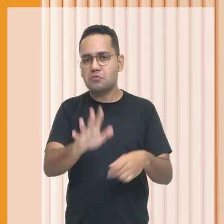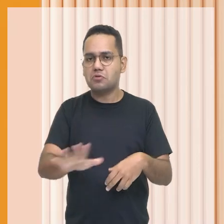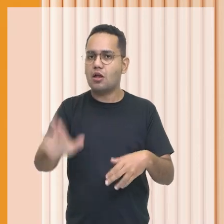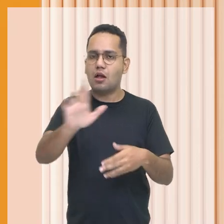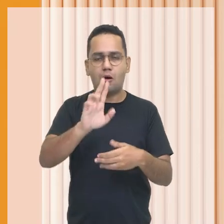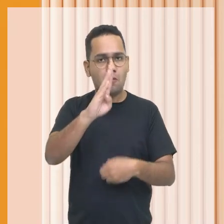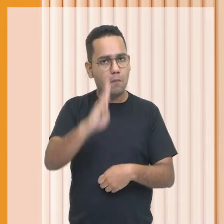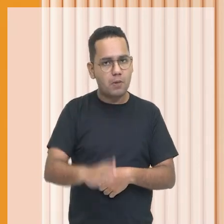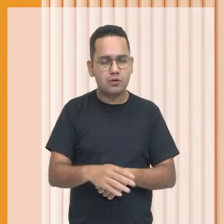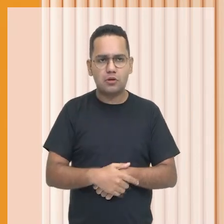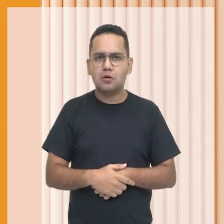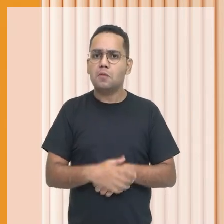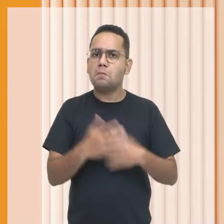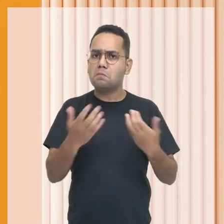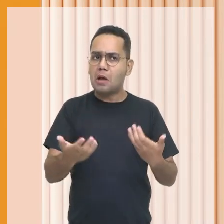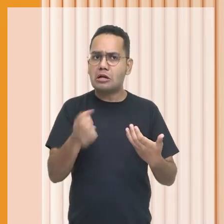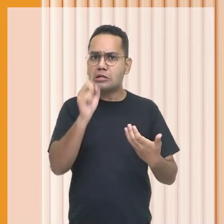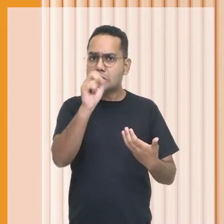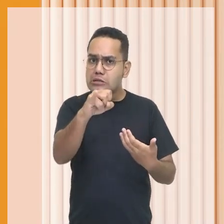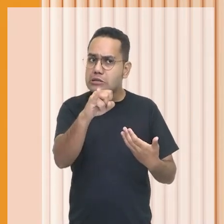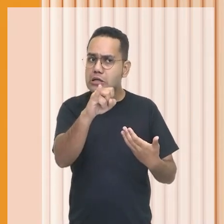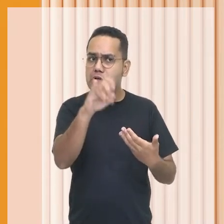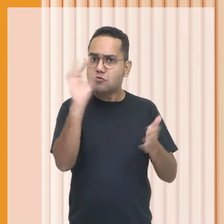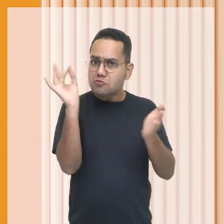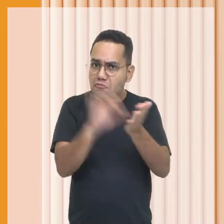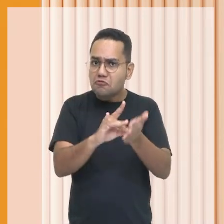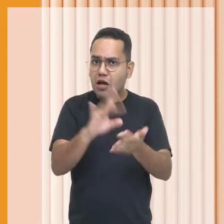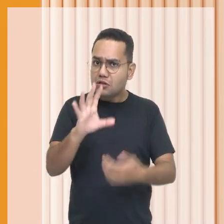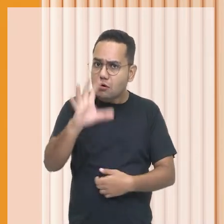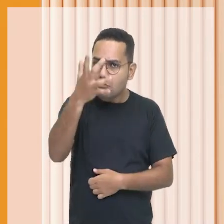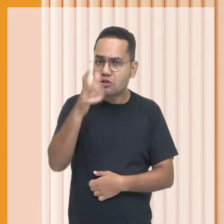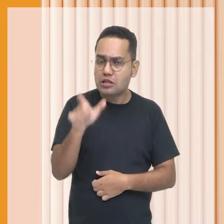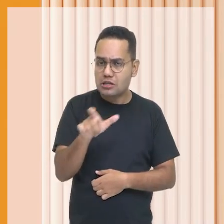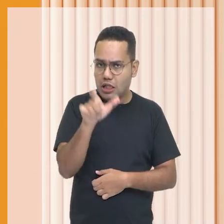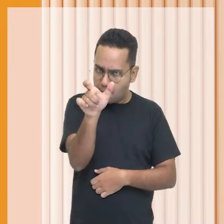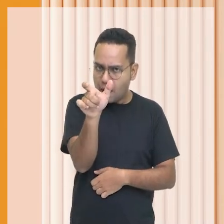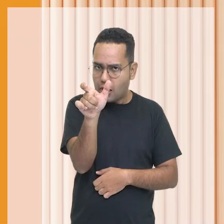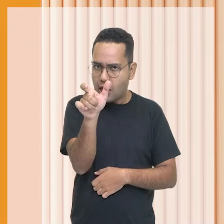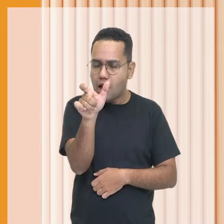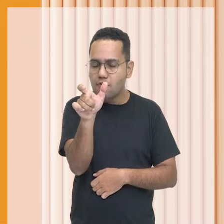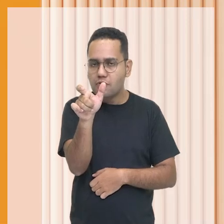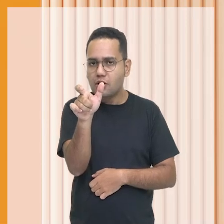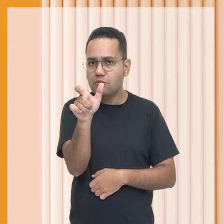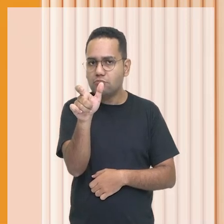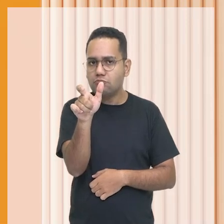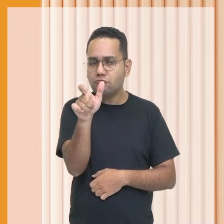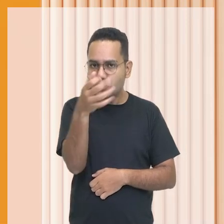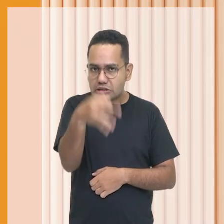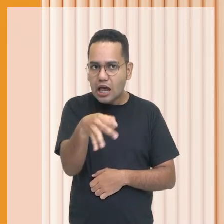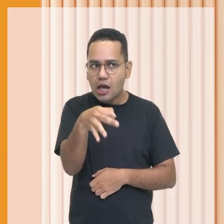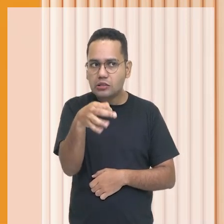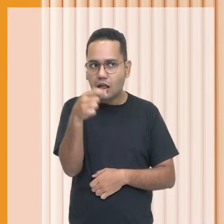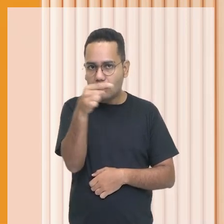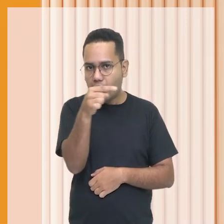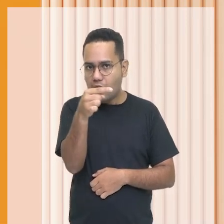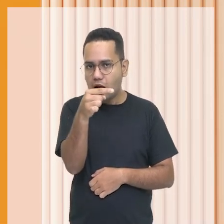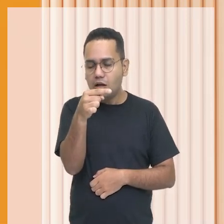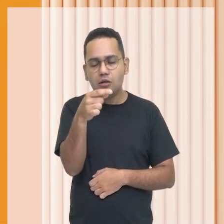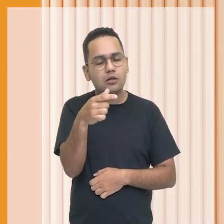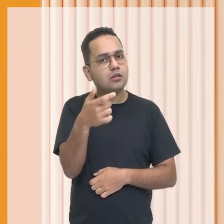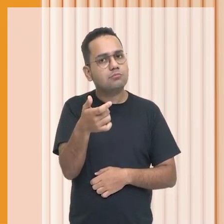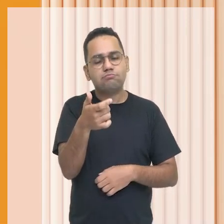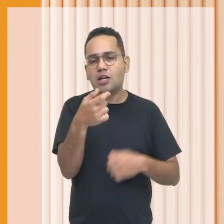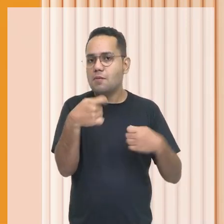sendo presidente. Então é aberta uma comissão parlamentar mista de inquérito que vai investigar e, comprovada a culpa dele, ele vai ser